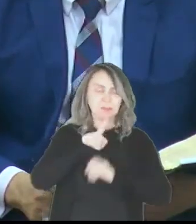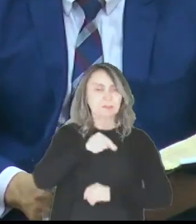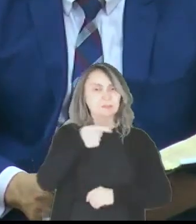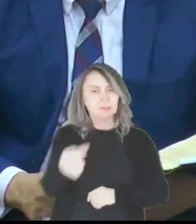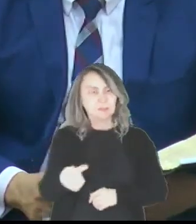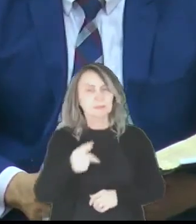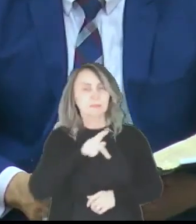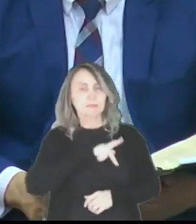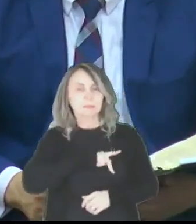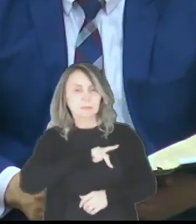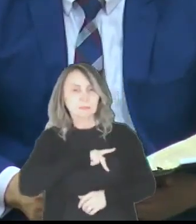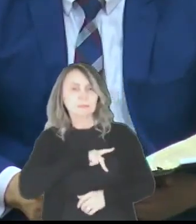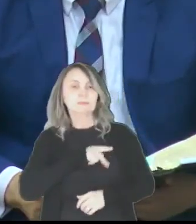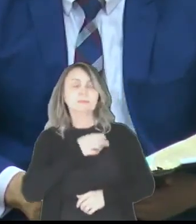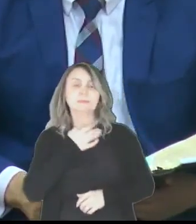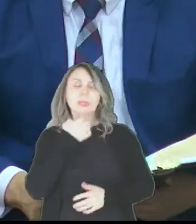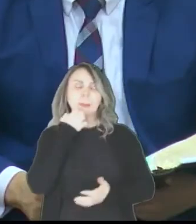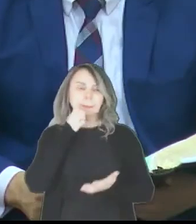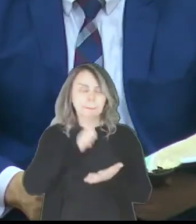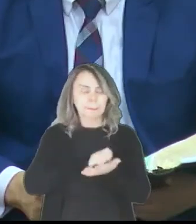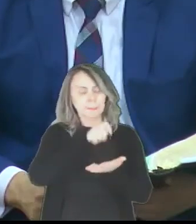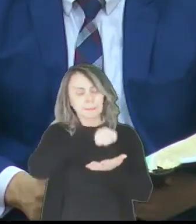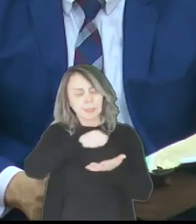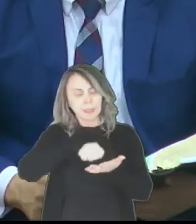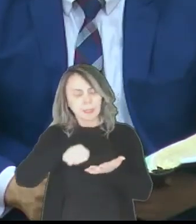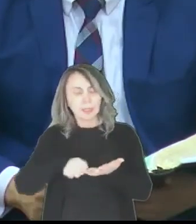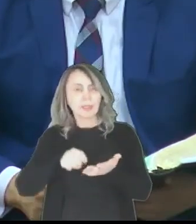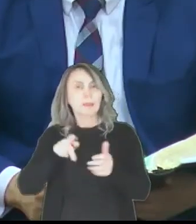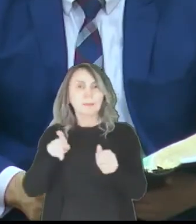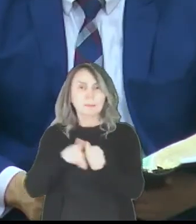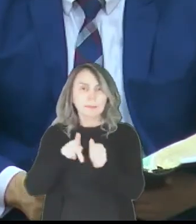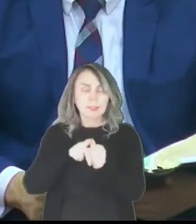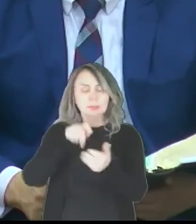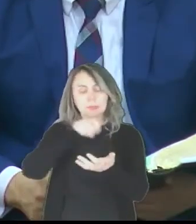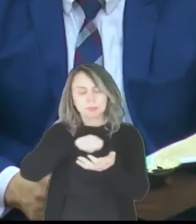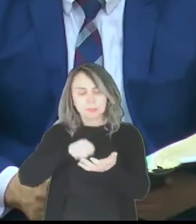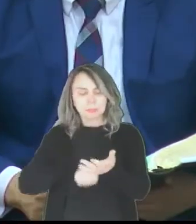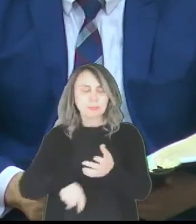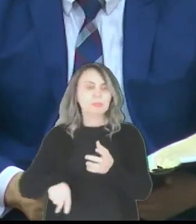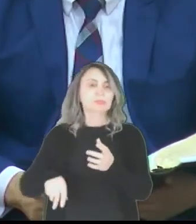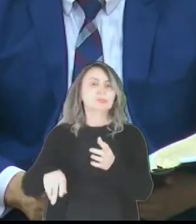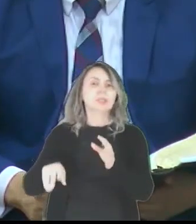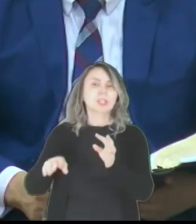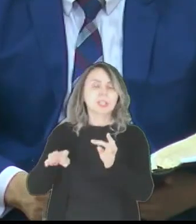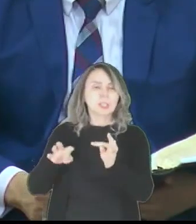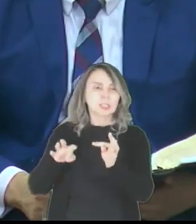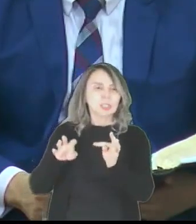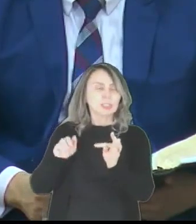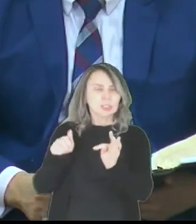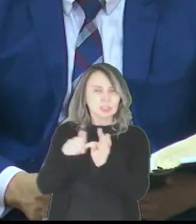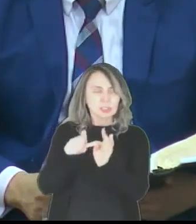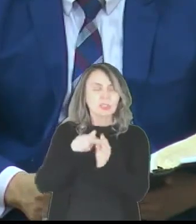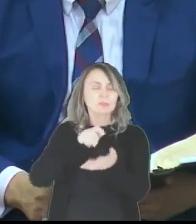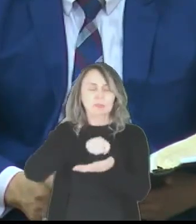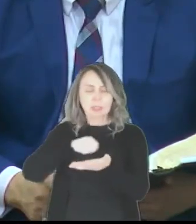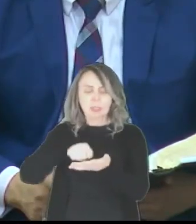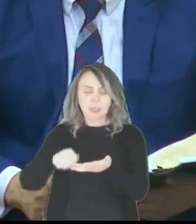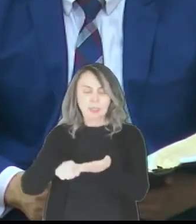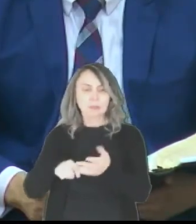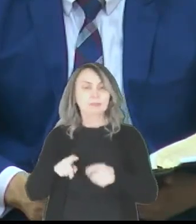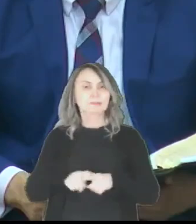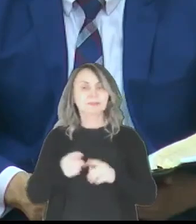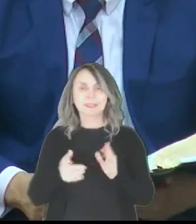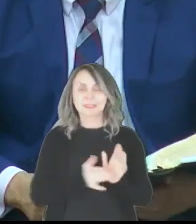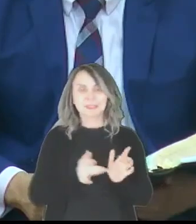Pedro, Tiago, João também escreveram as suas epístolas. Mas quando Jesus disse: examinais as